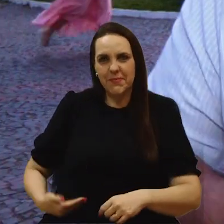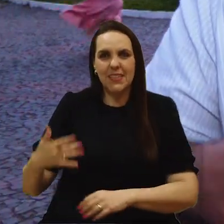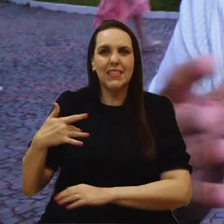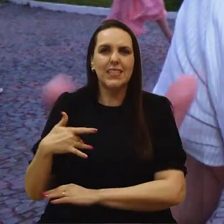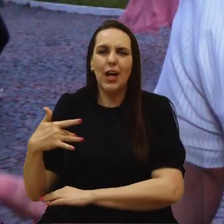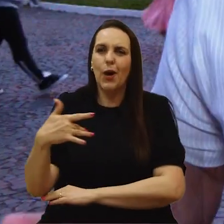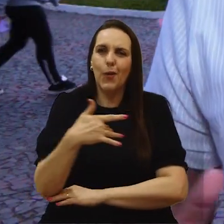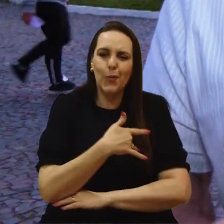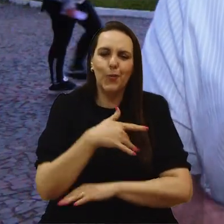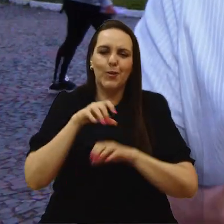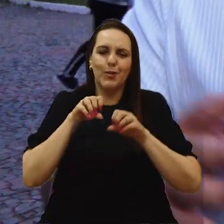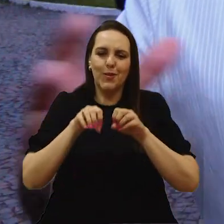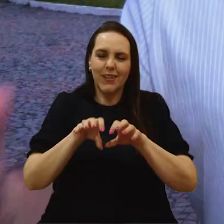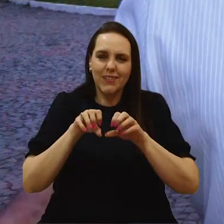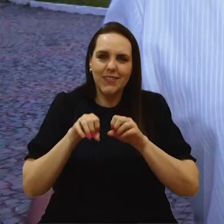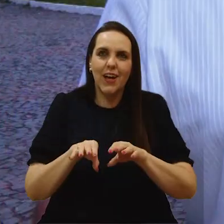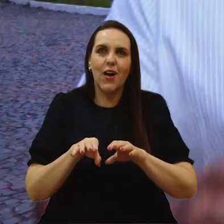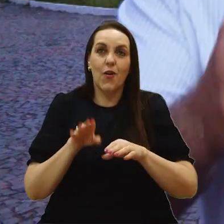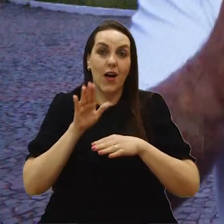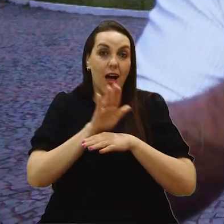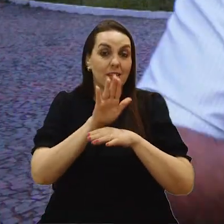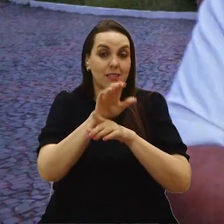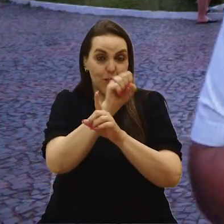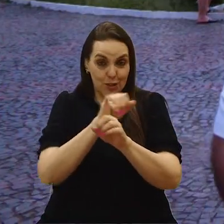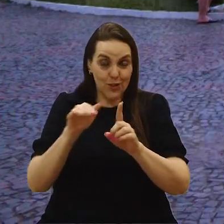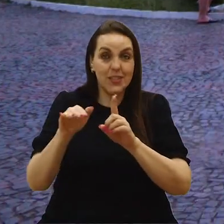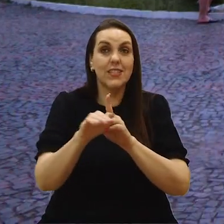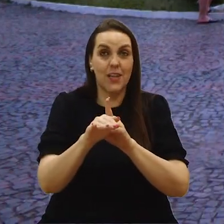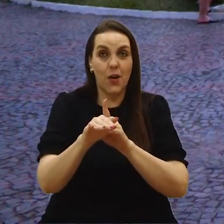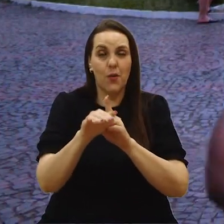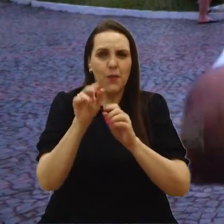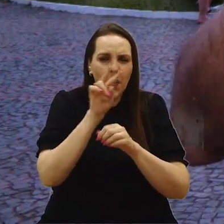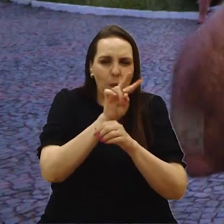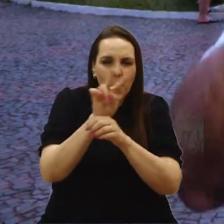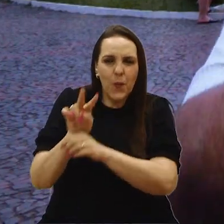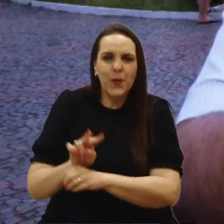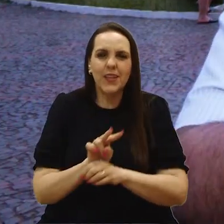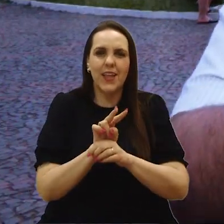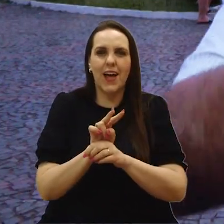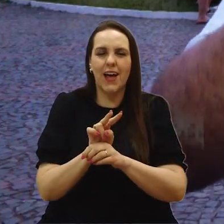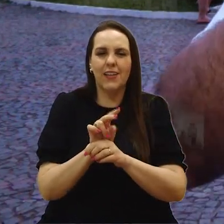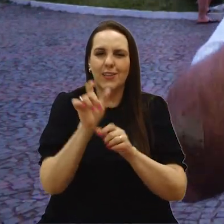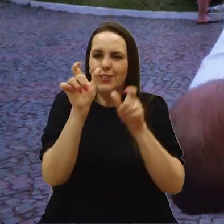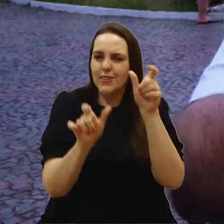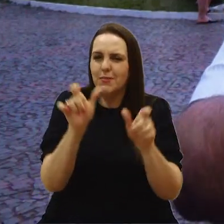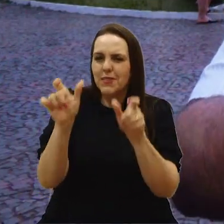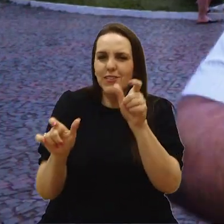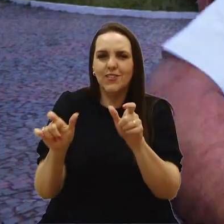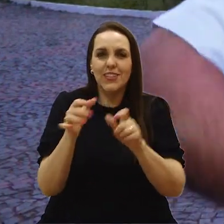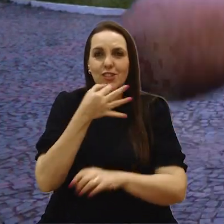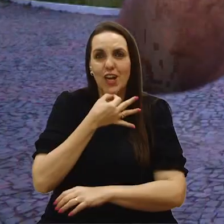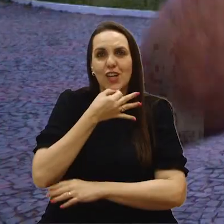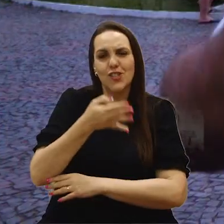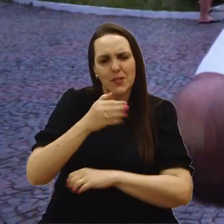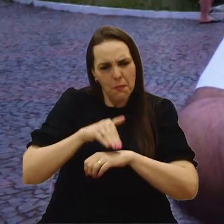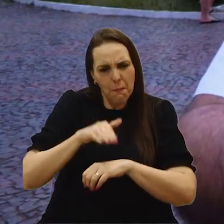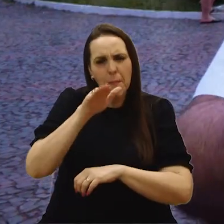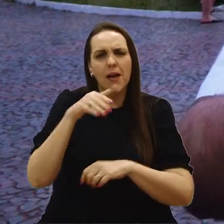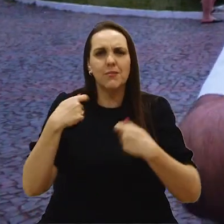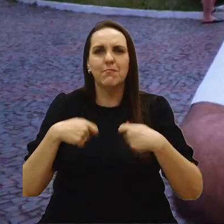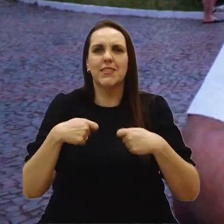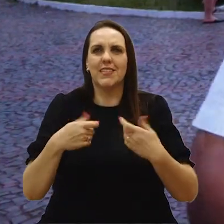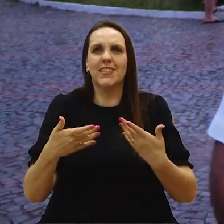políticas públicas de saúde, de educação, de assistência social para cuidar dos caxienses que